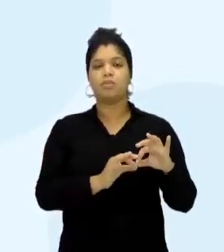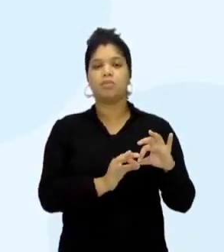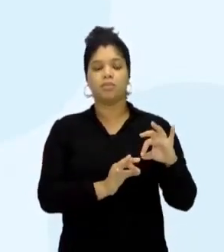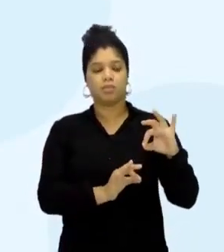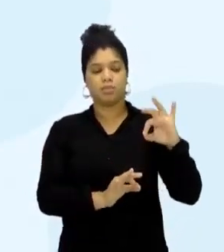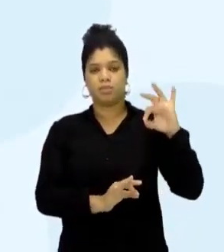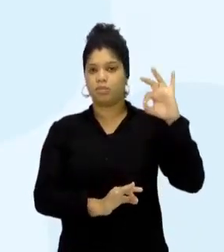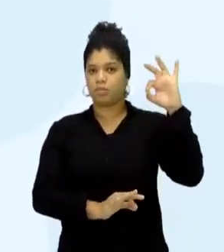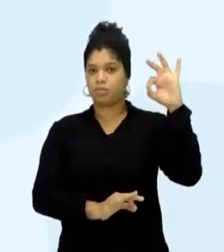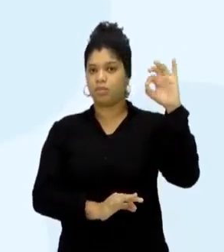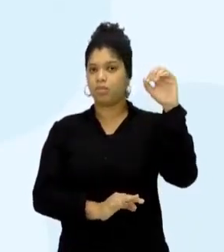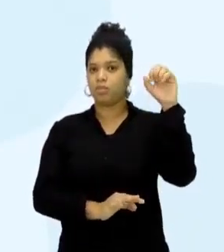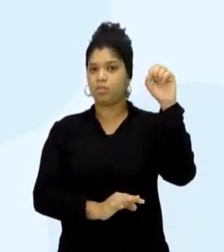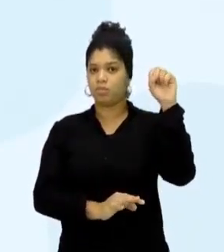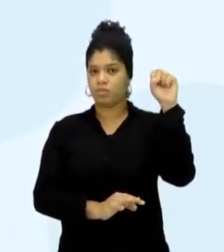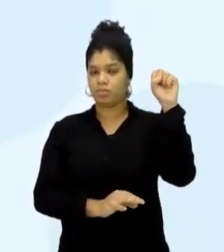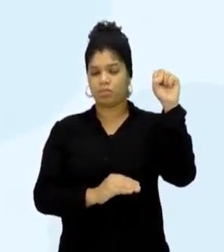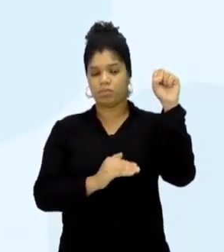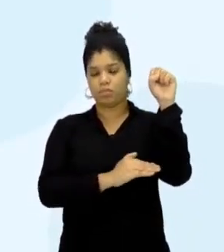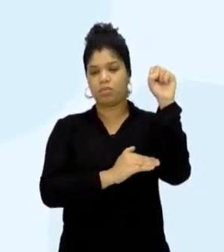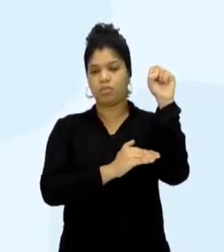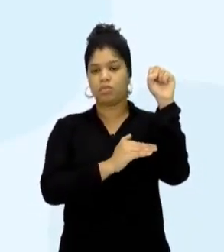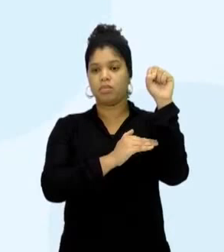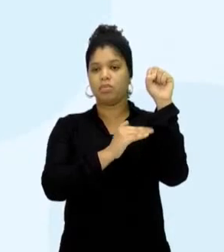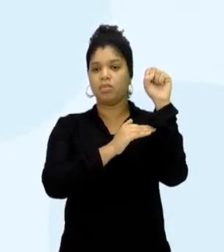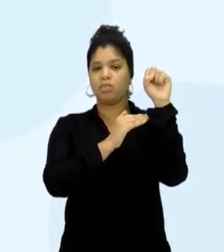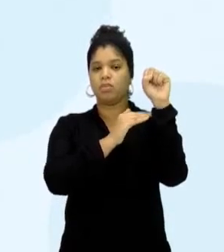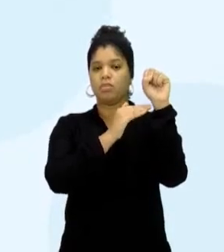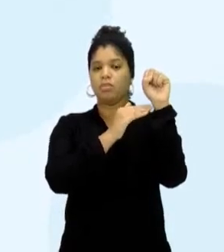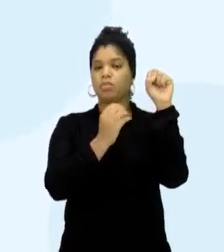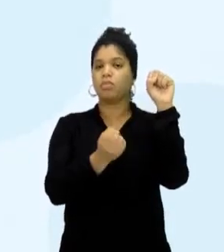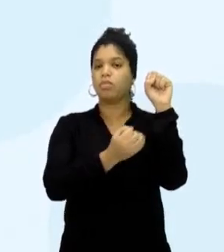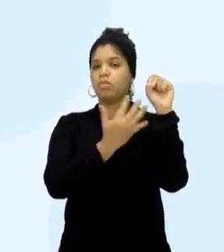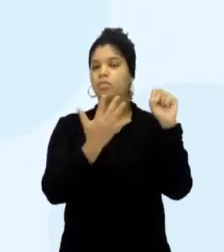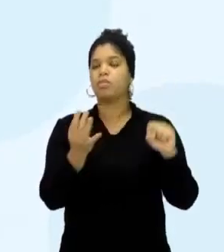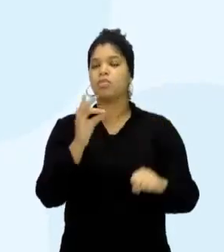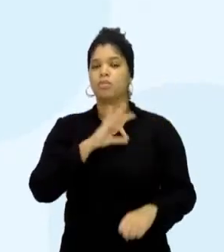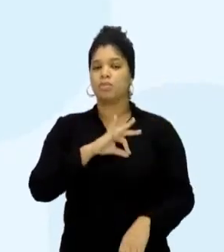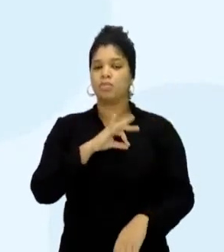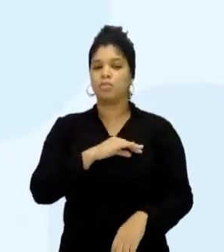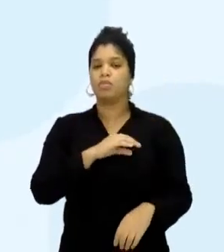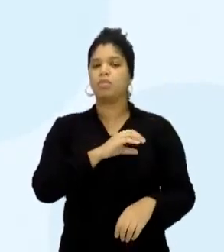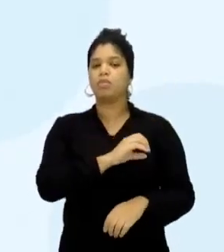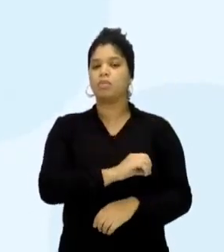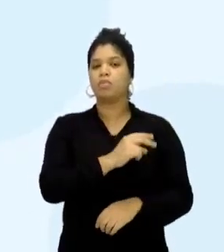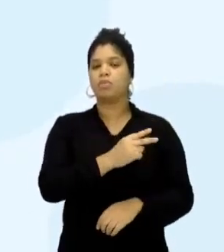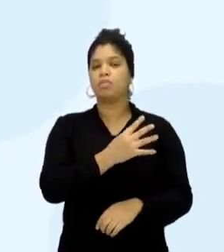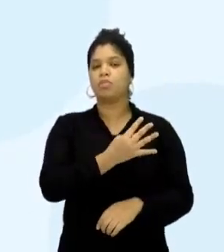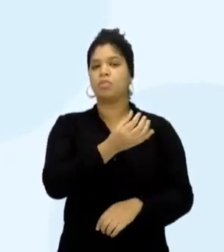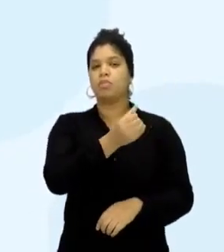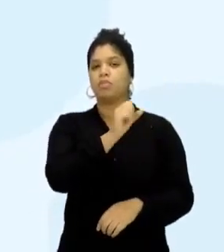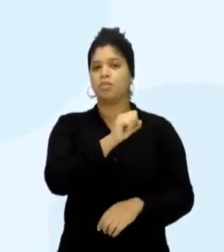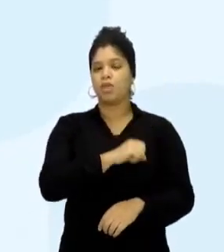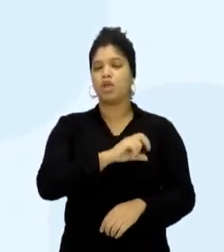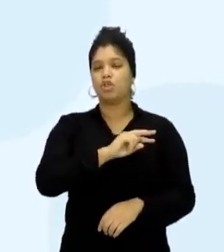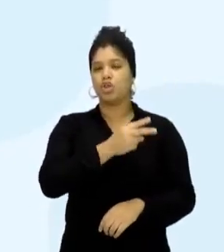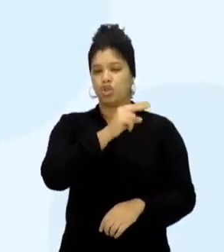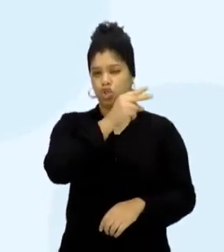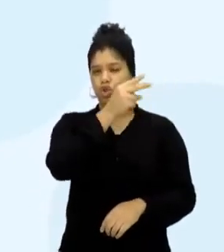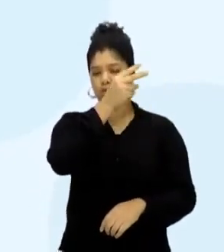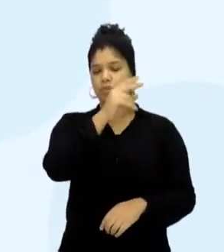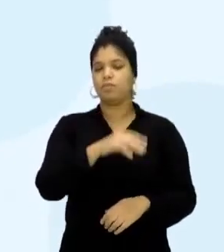é o S, que é a quantidade de salários mínimos. Só que aqui está indo de 2 em 2, 0, 2, 4, 6, 8, até o